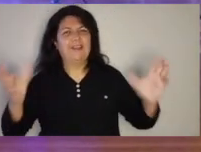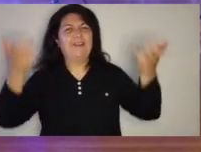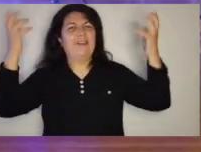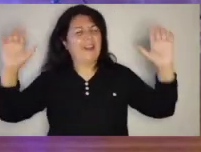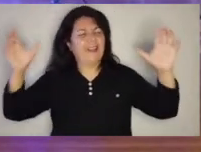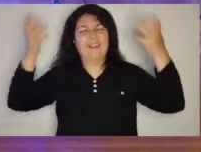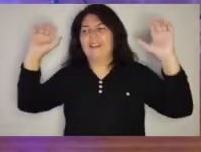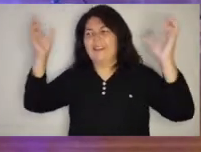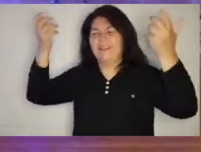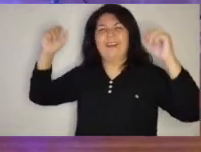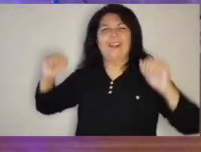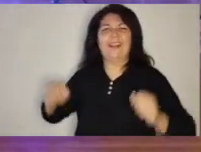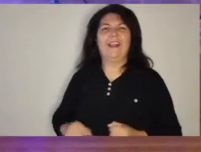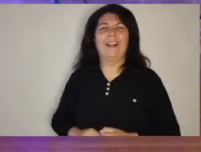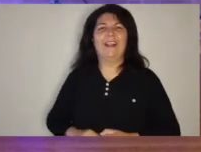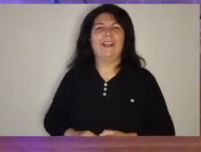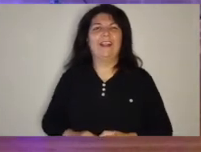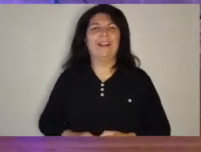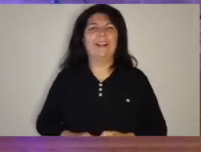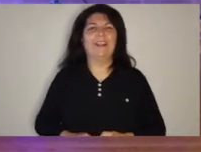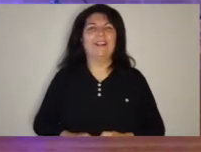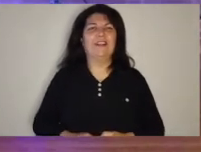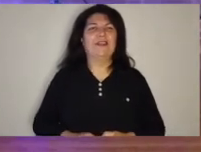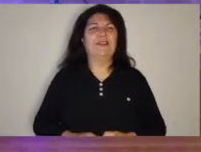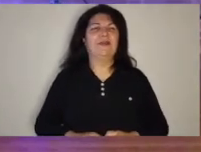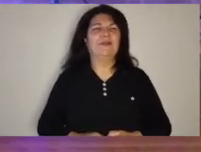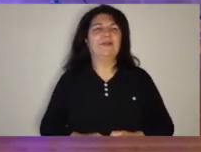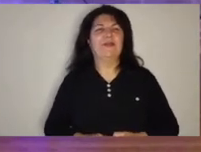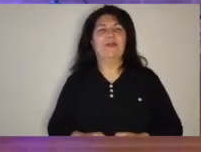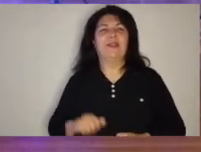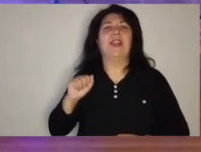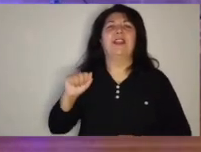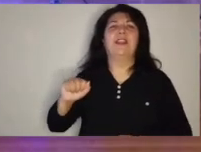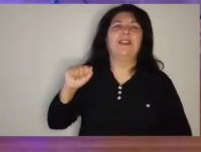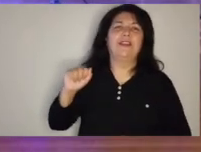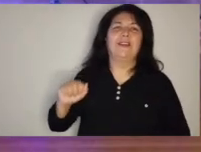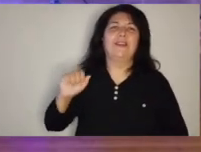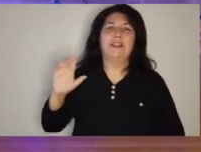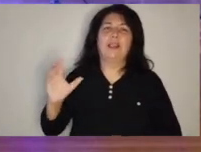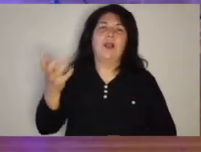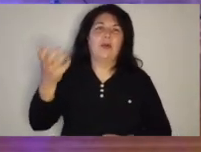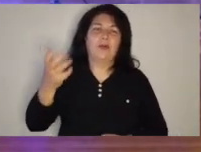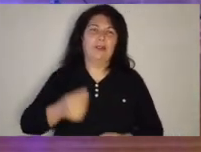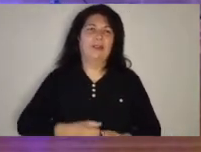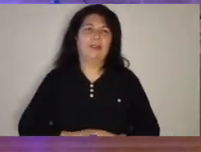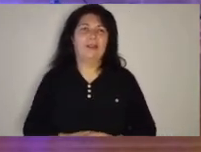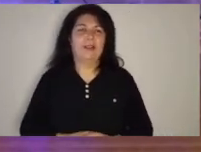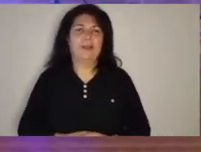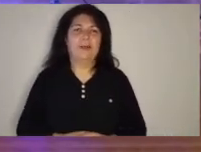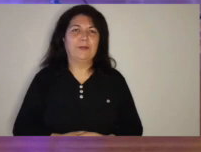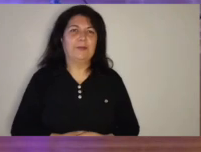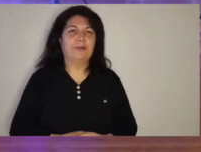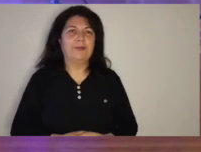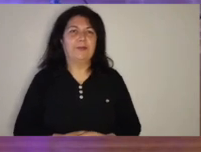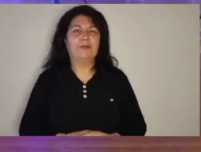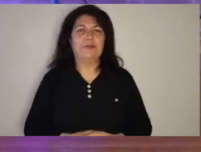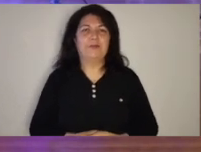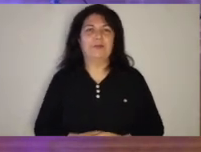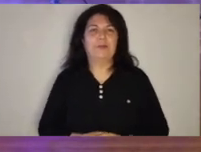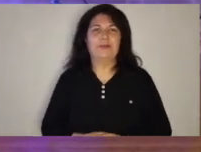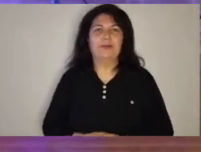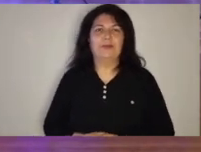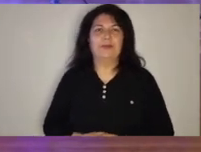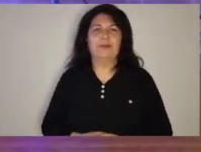feliz, e aí começou a comemorar. E aí o que eles fizeram? Alguém aqui é velho como eu e assistiu Indiana Jones